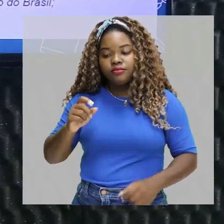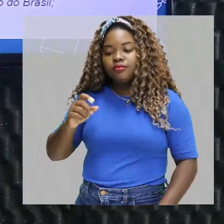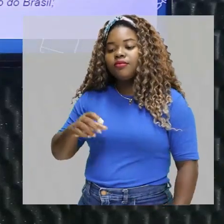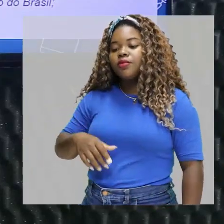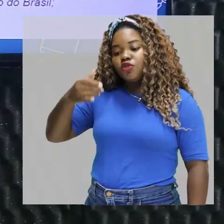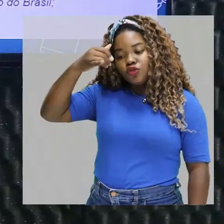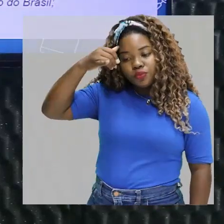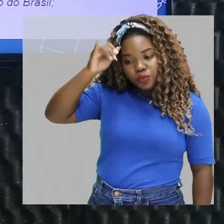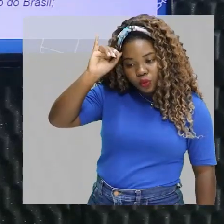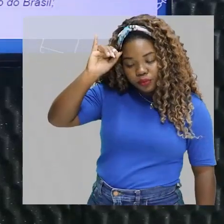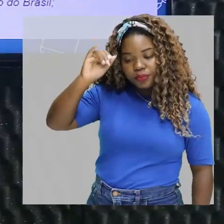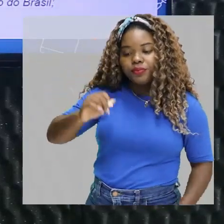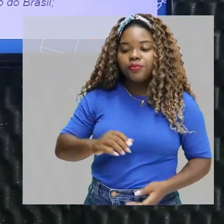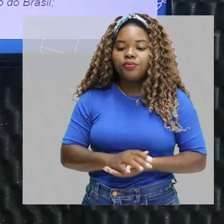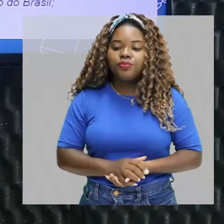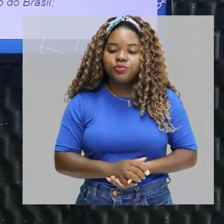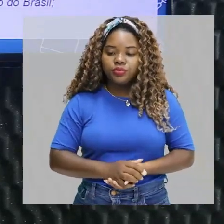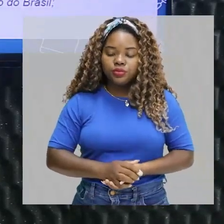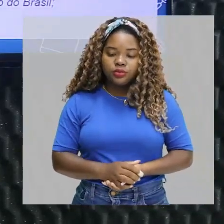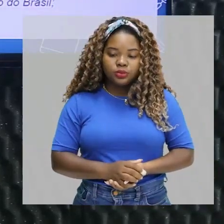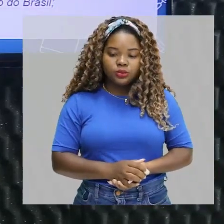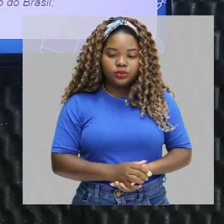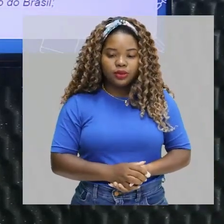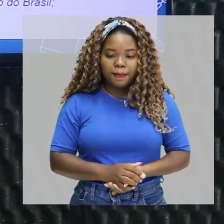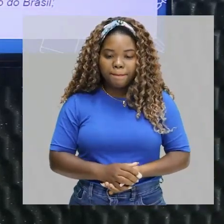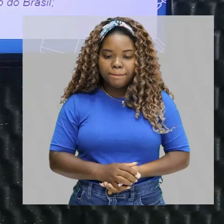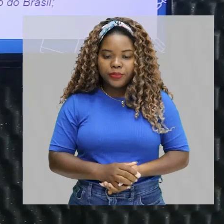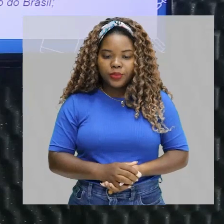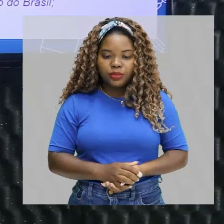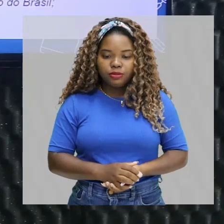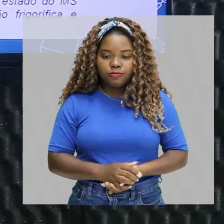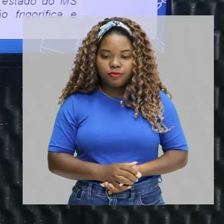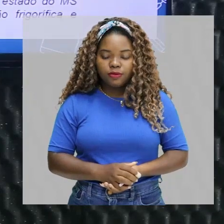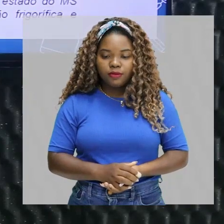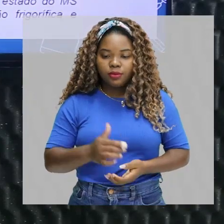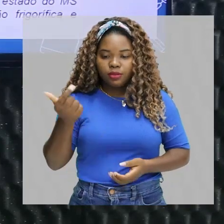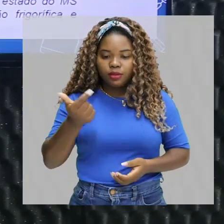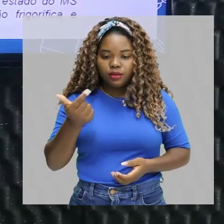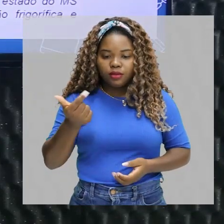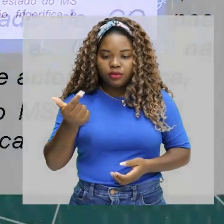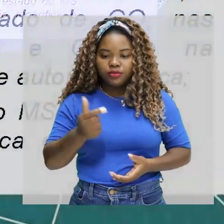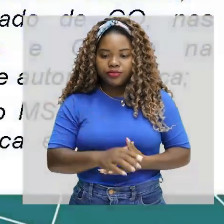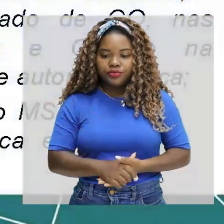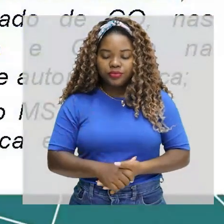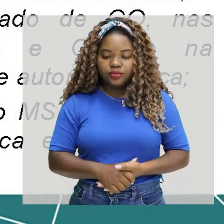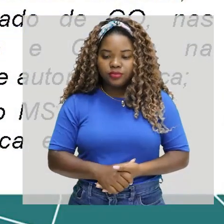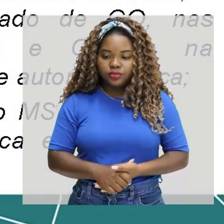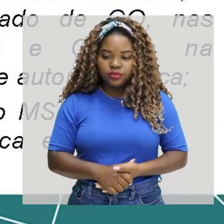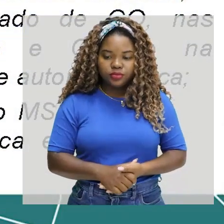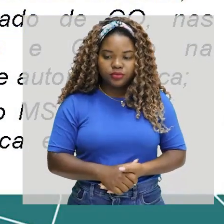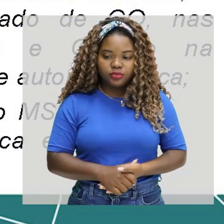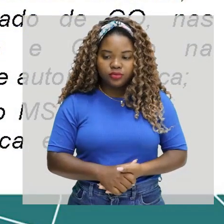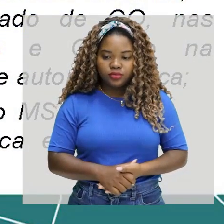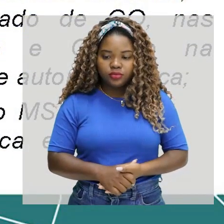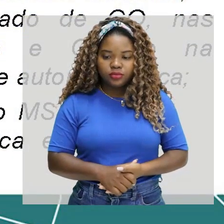bovina Tá certo de boa e como eu te disse para abastecer o mercado externo galera bacana no segundo setor